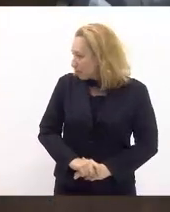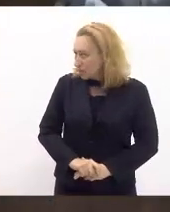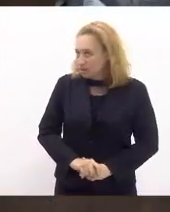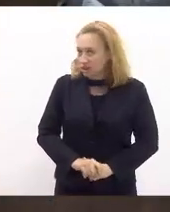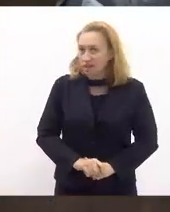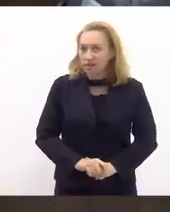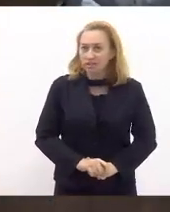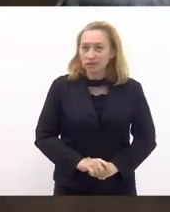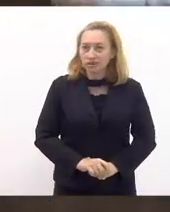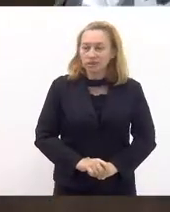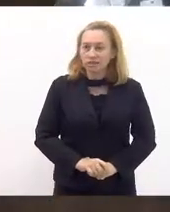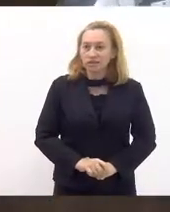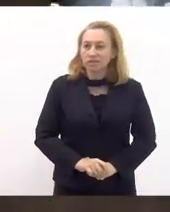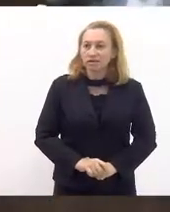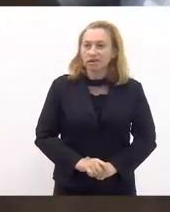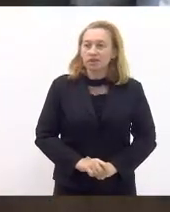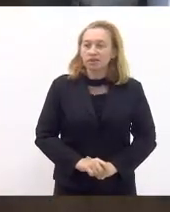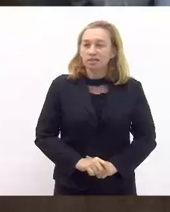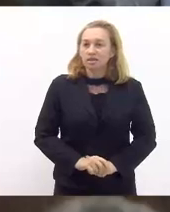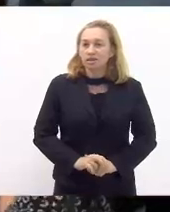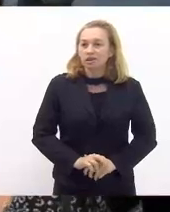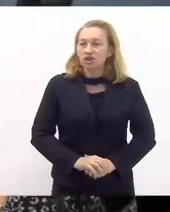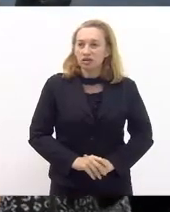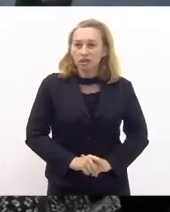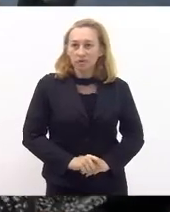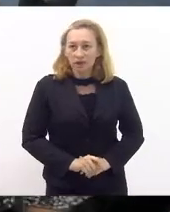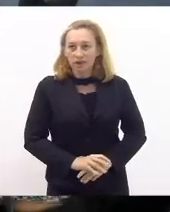Vamos ficar de pé para tirar uma foto oficial.